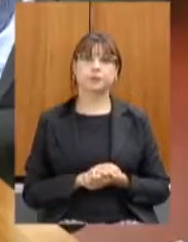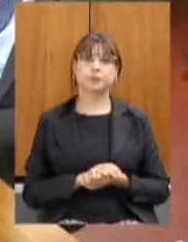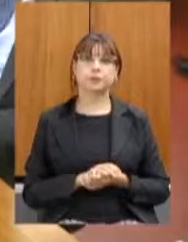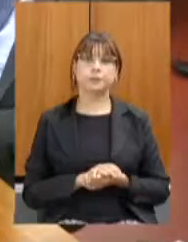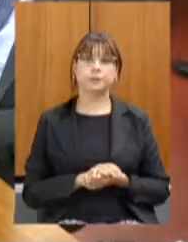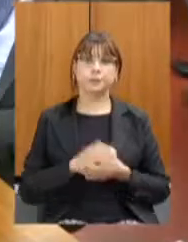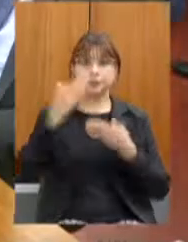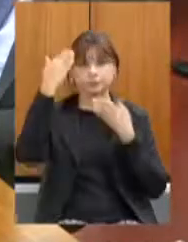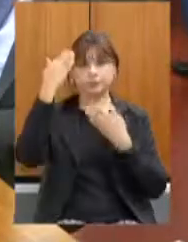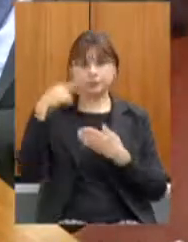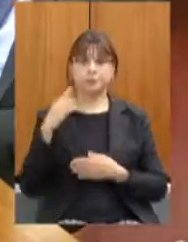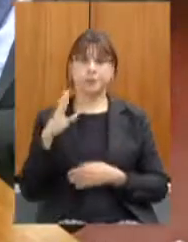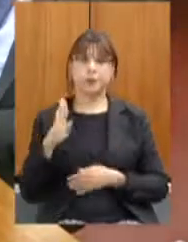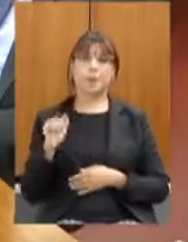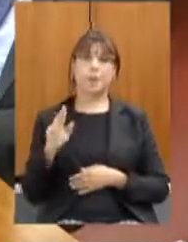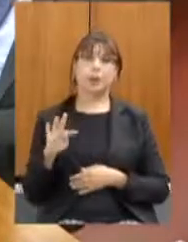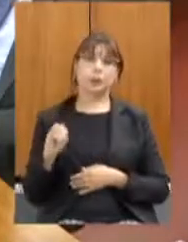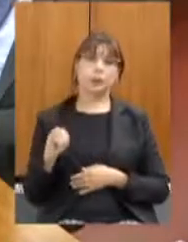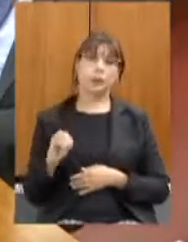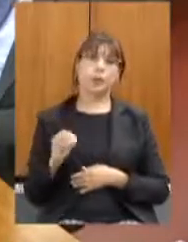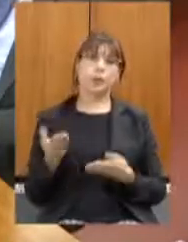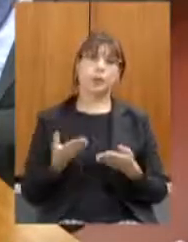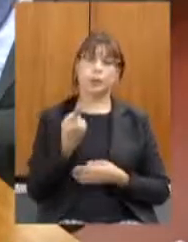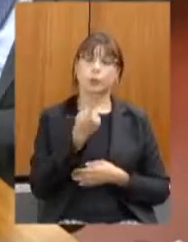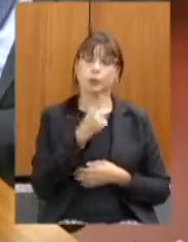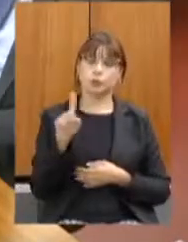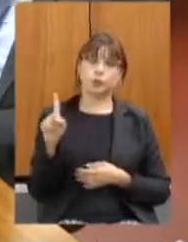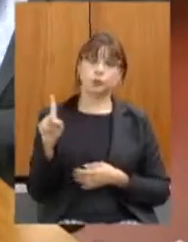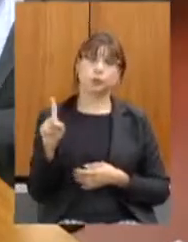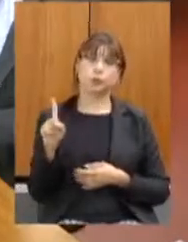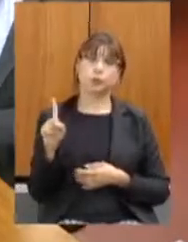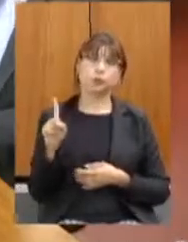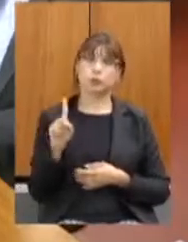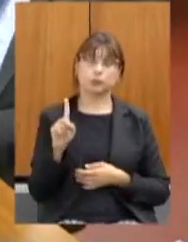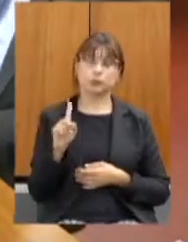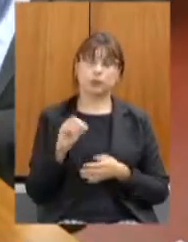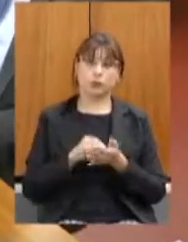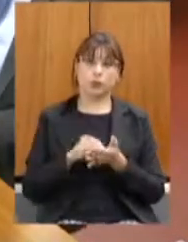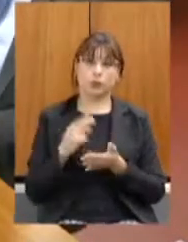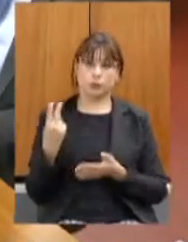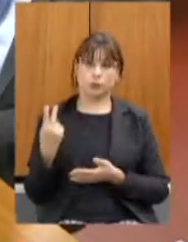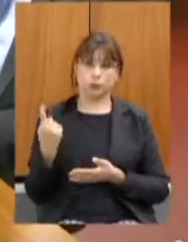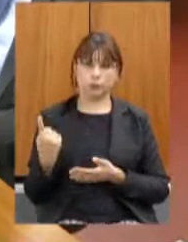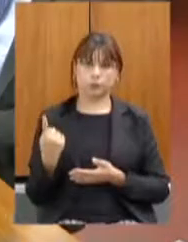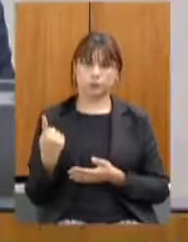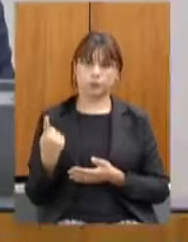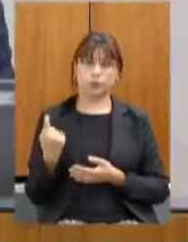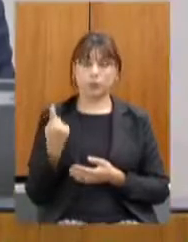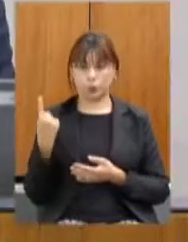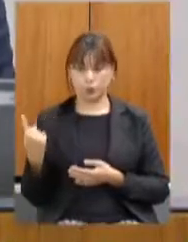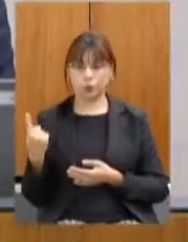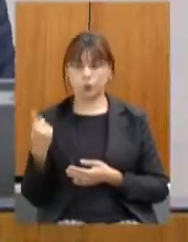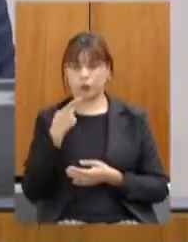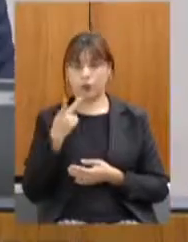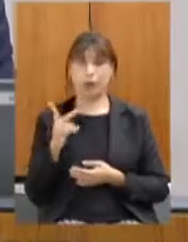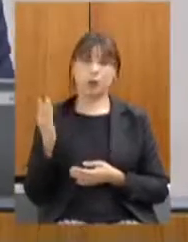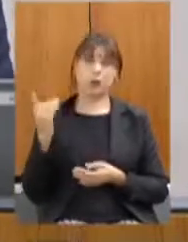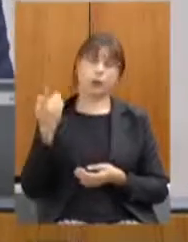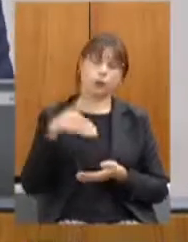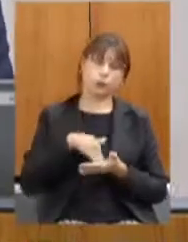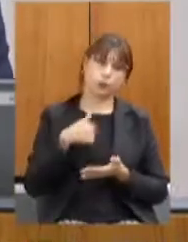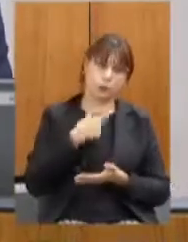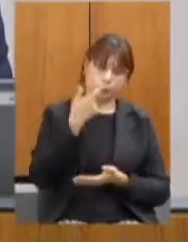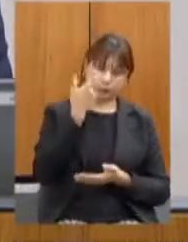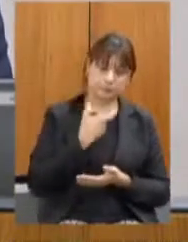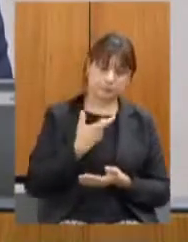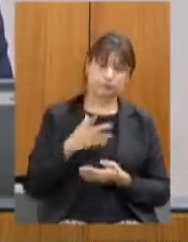obrigado para todos e finalmente o último o penúltimo escrito que depois eu vou fazer uma intervenção é o Doutor Jean